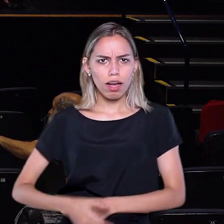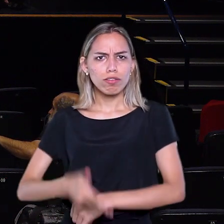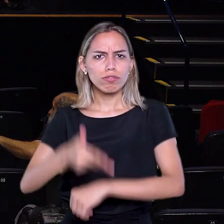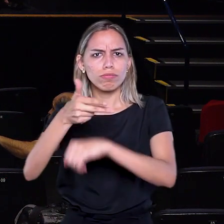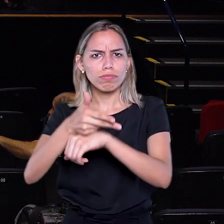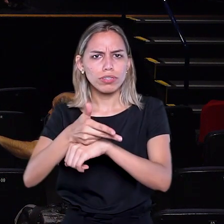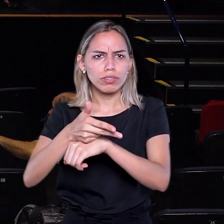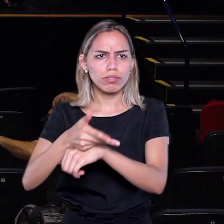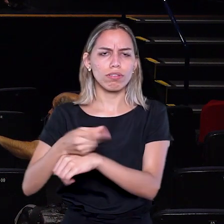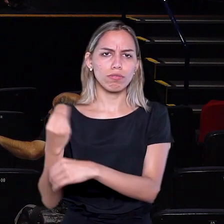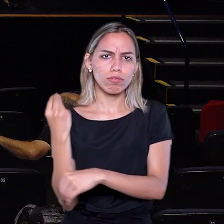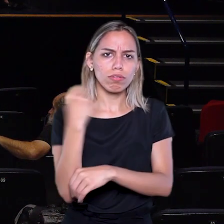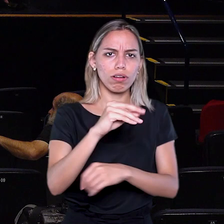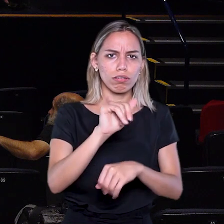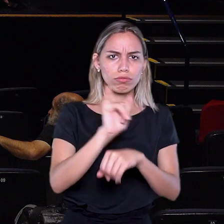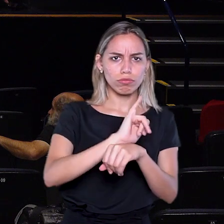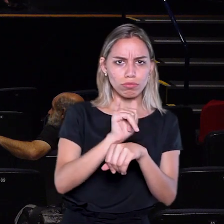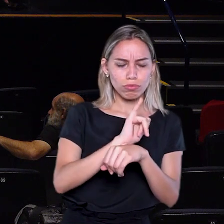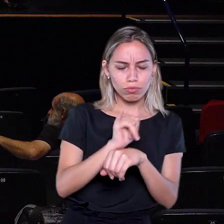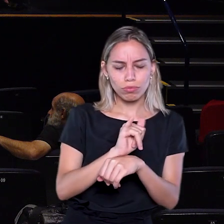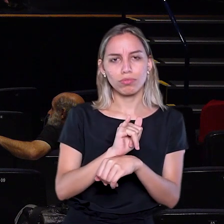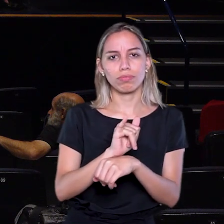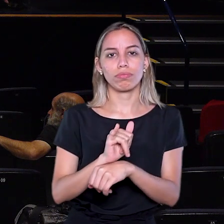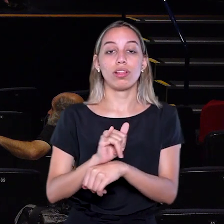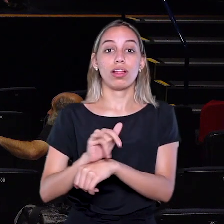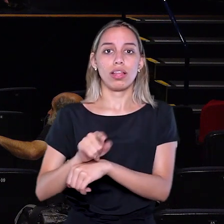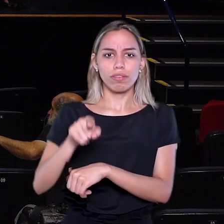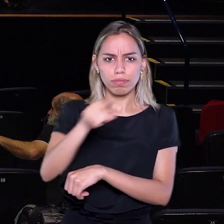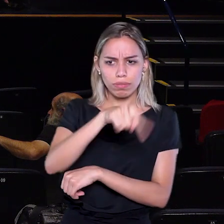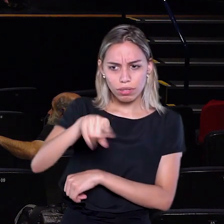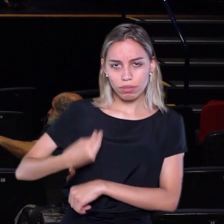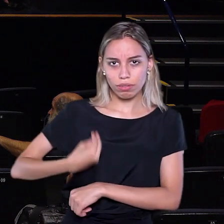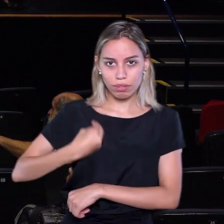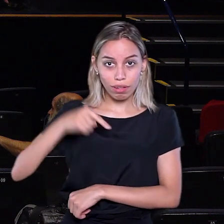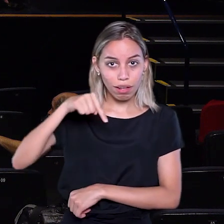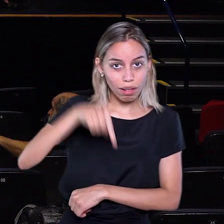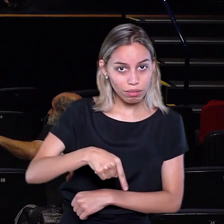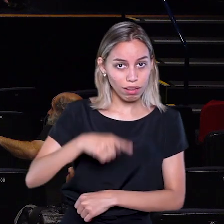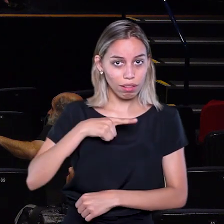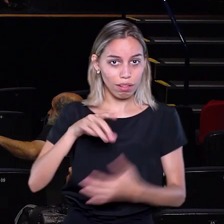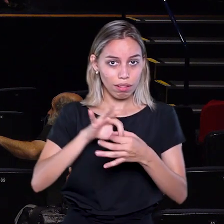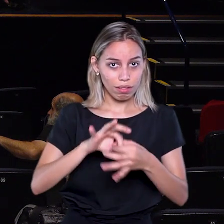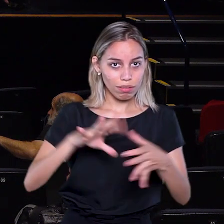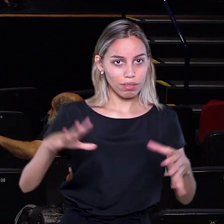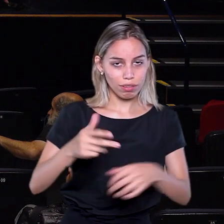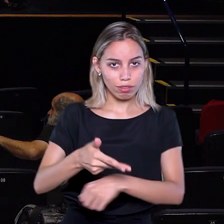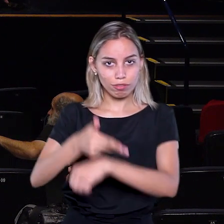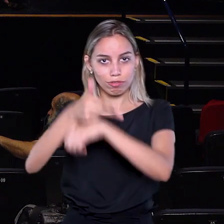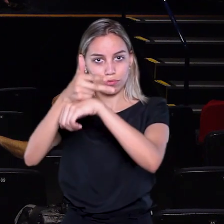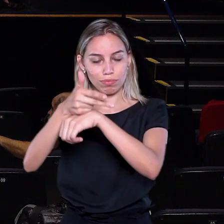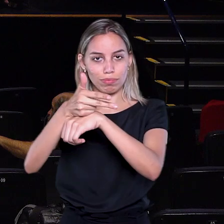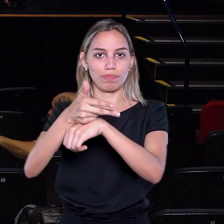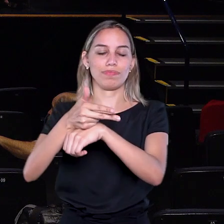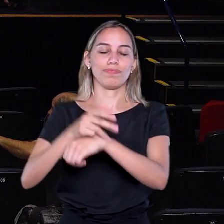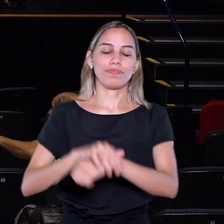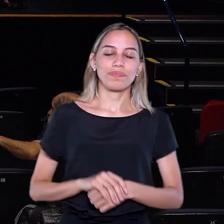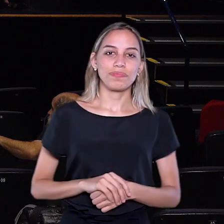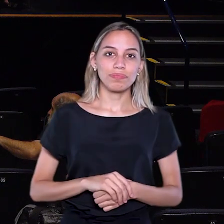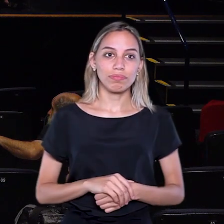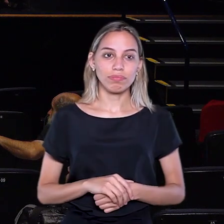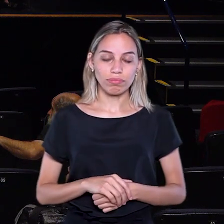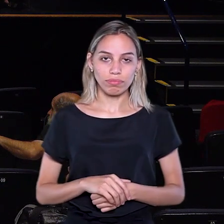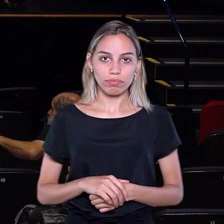À esquerda está a programadora do Sesc, Carolina, a quem podemos ouvir neste momento. À direita, sentada em uma cadeira, está a intérprete